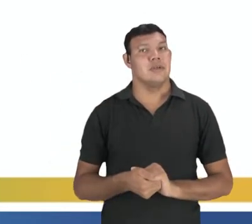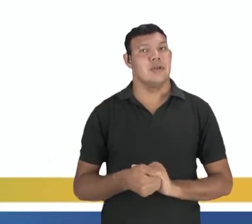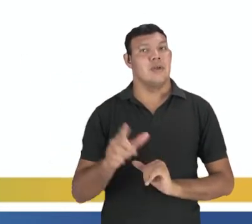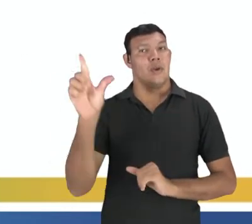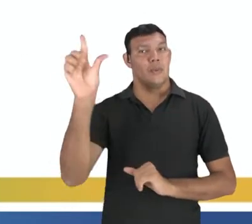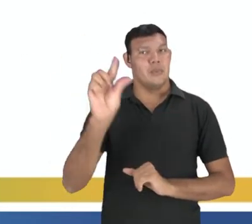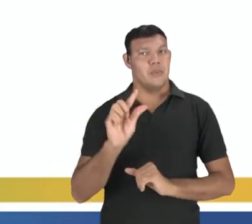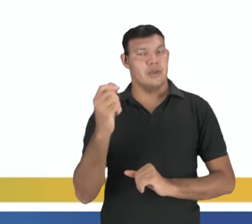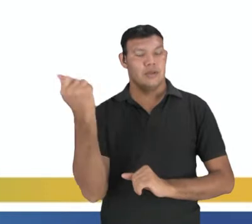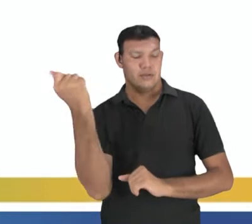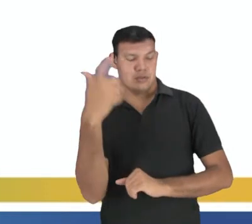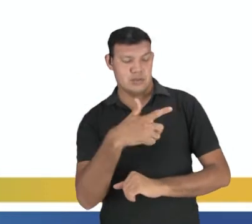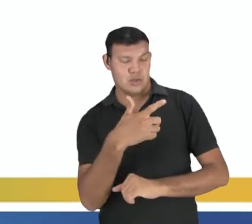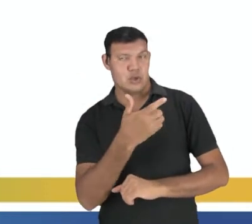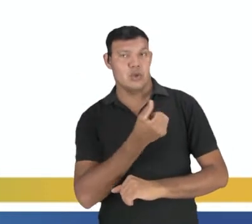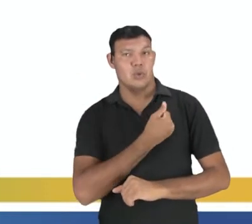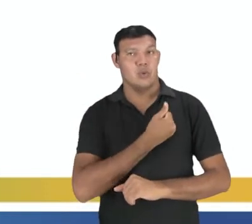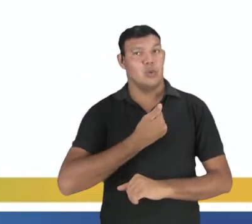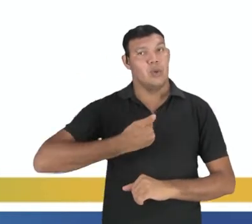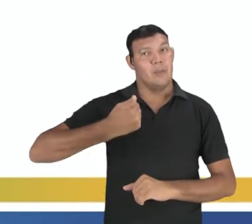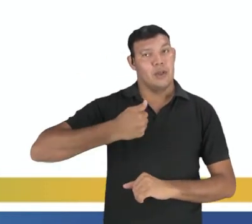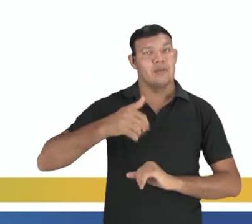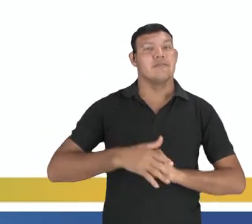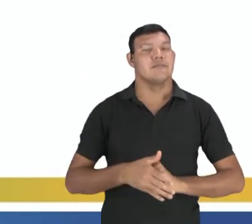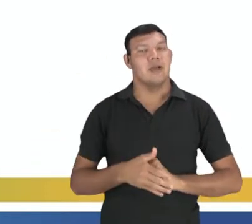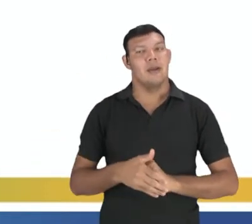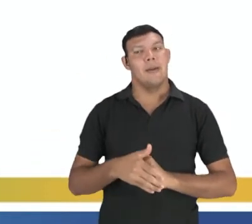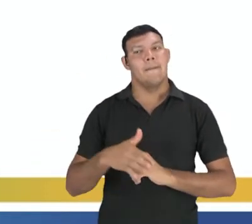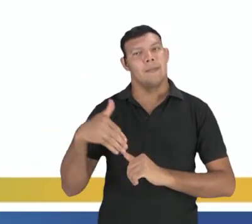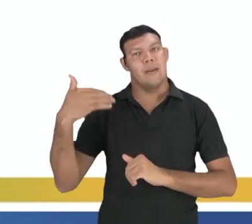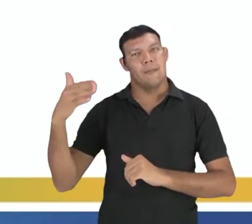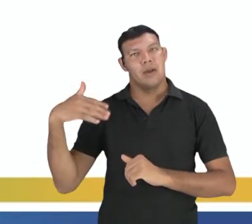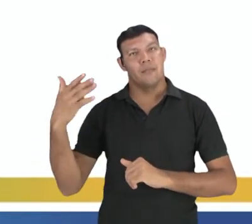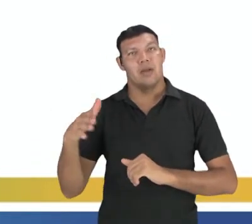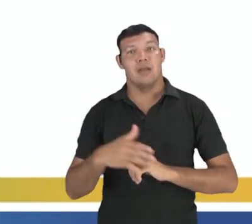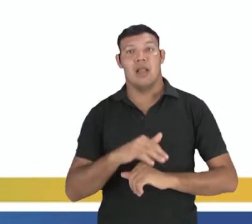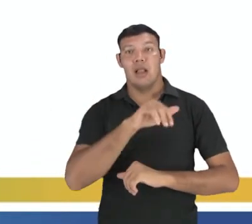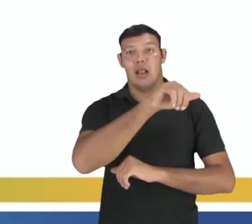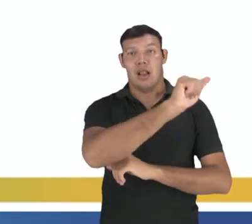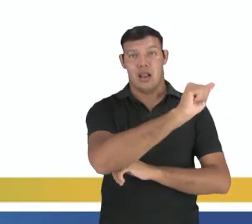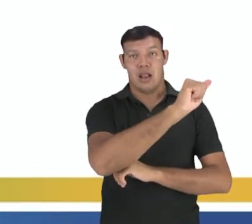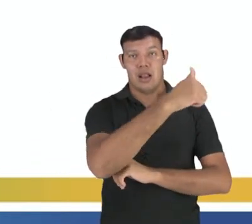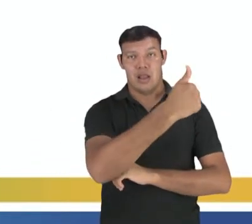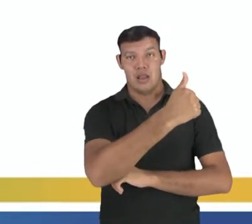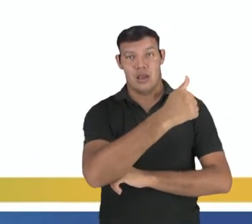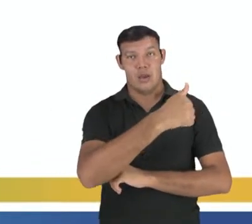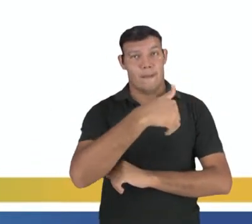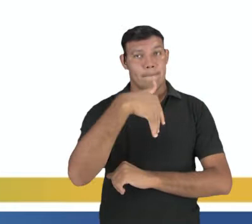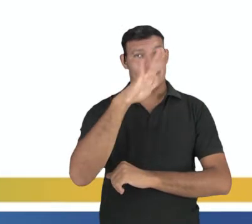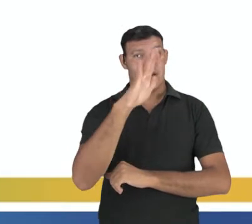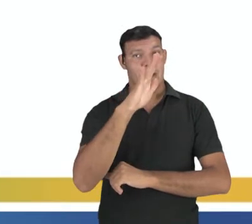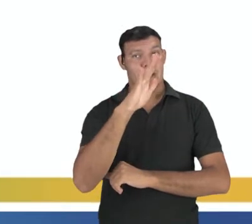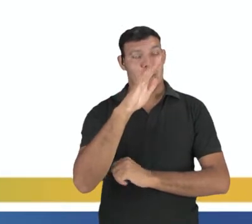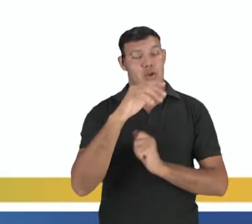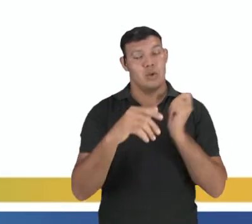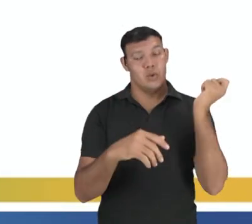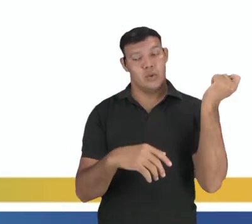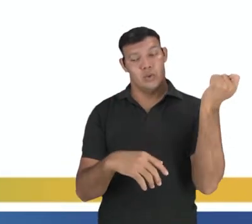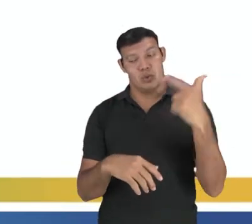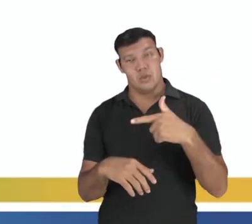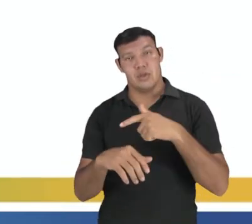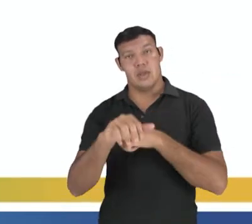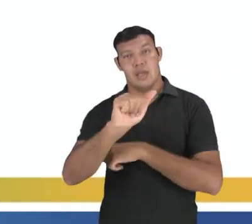primeiro, e assim sucessivamente. Ou seja, o A1 é maior do que o A2,